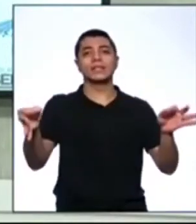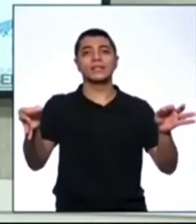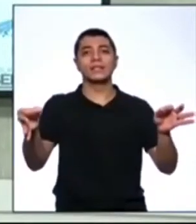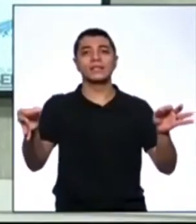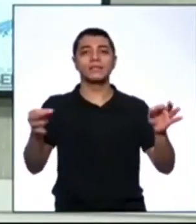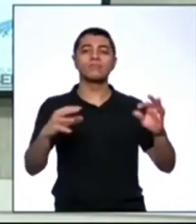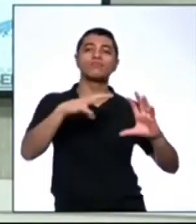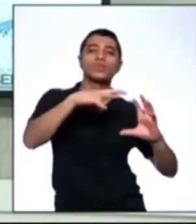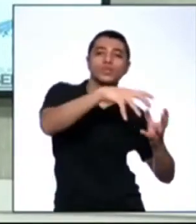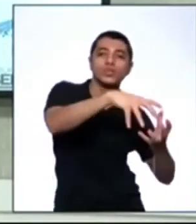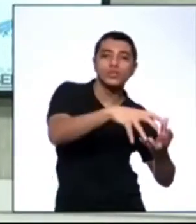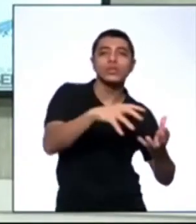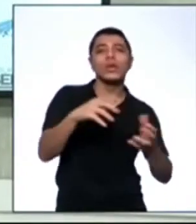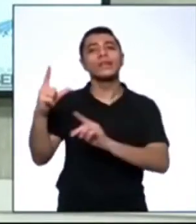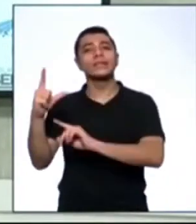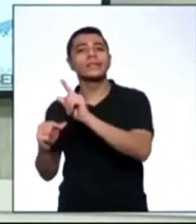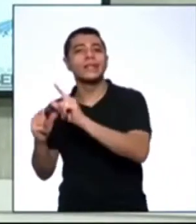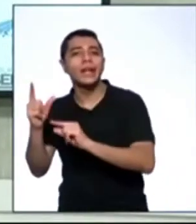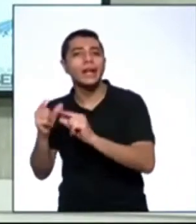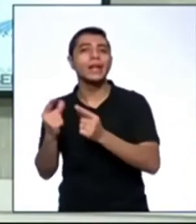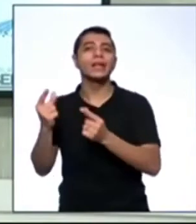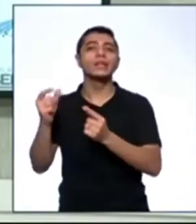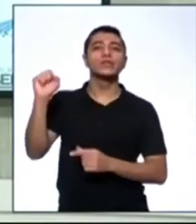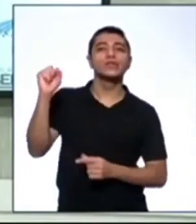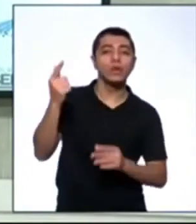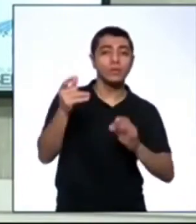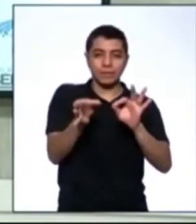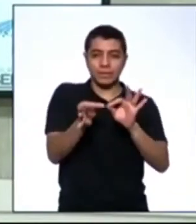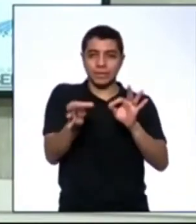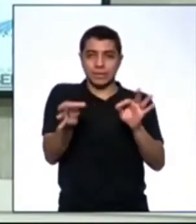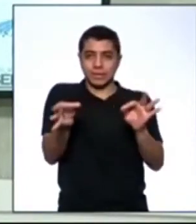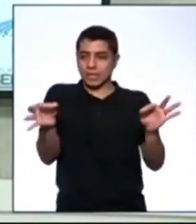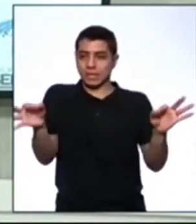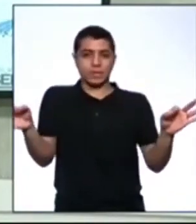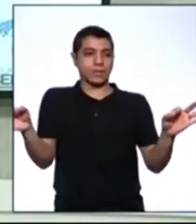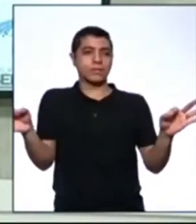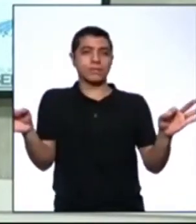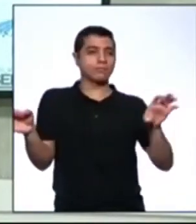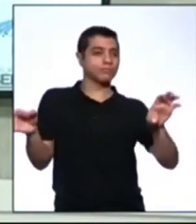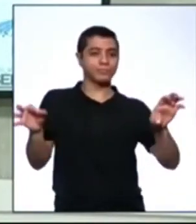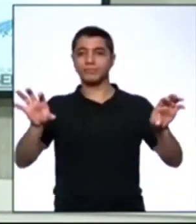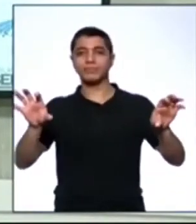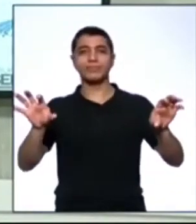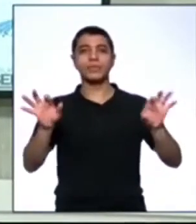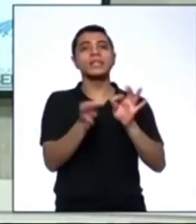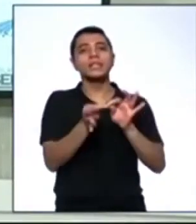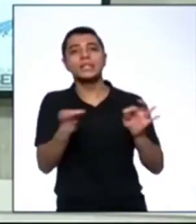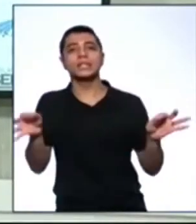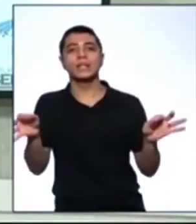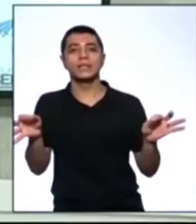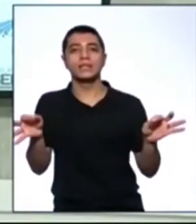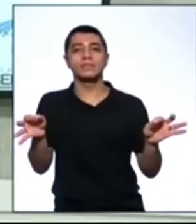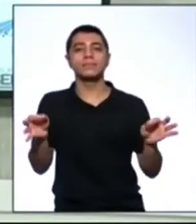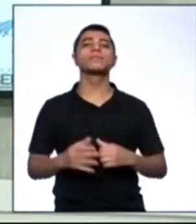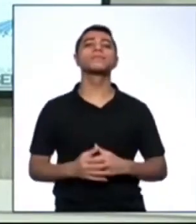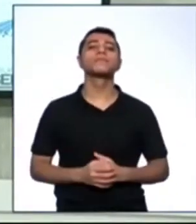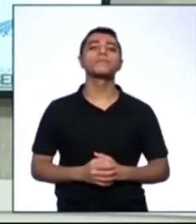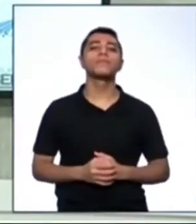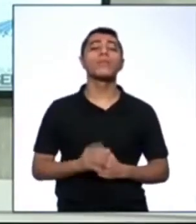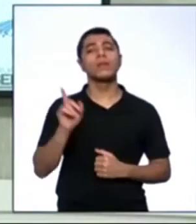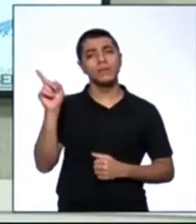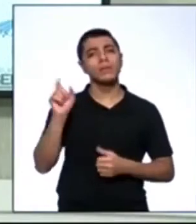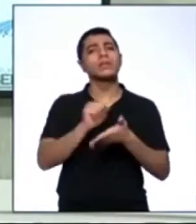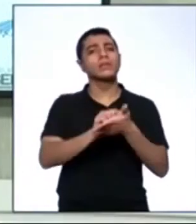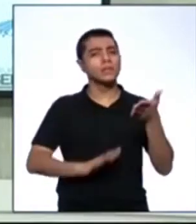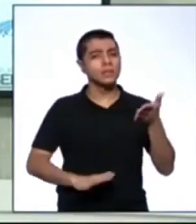né? Beleza? Esse exercício é um exercício mais suave, mas eu estou catapultando para um cálculo, quem sabe,